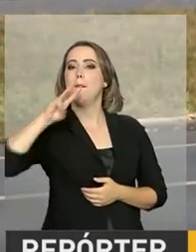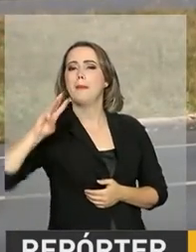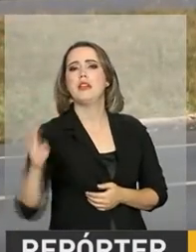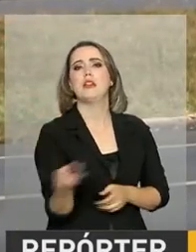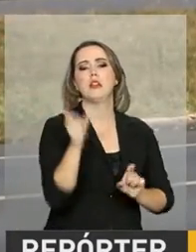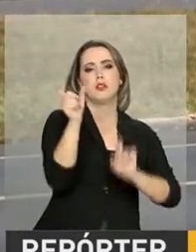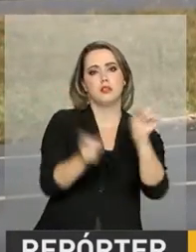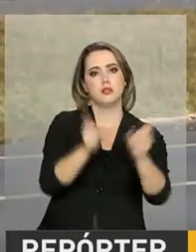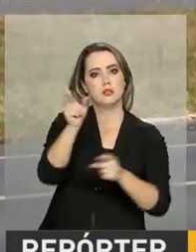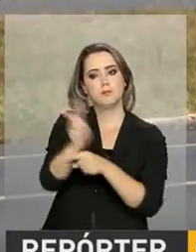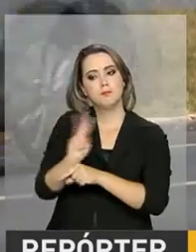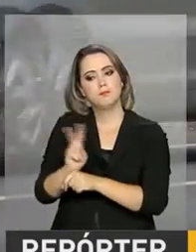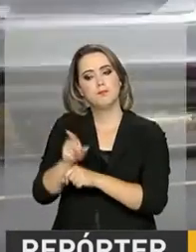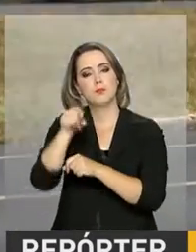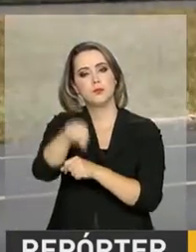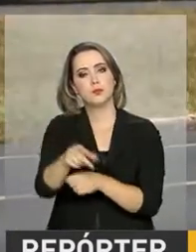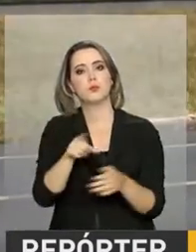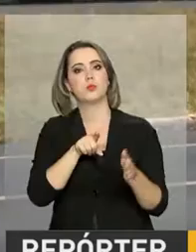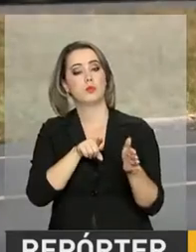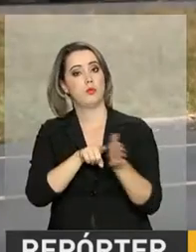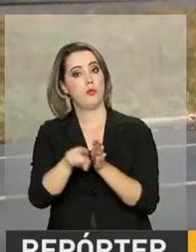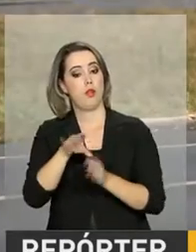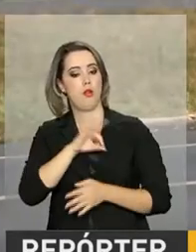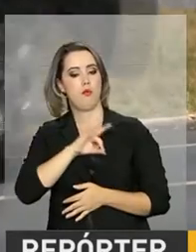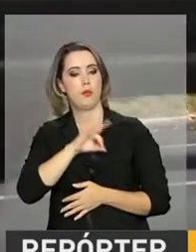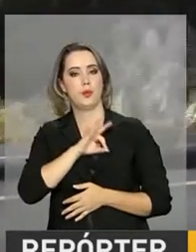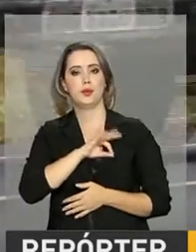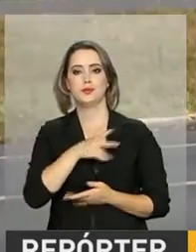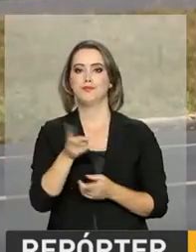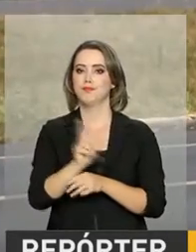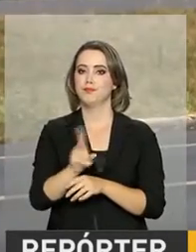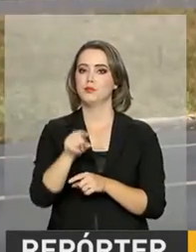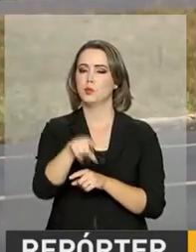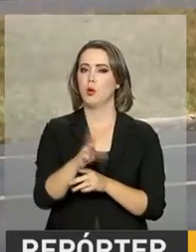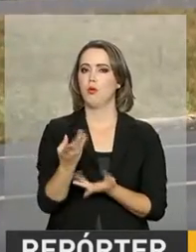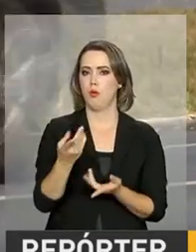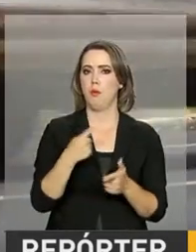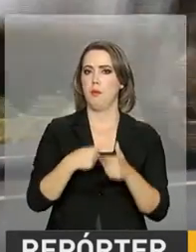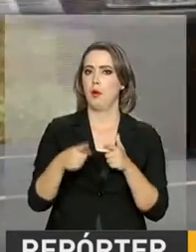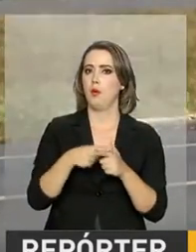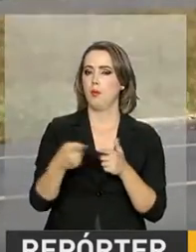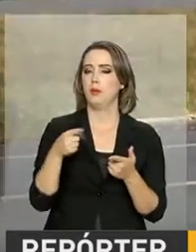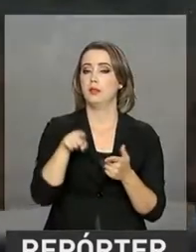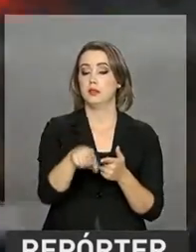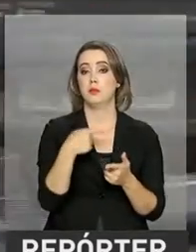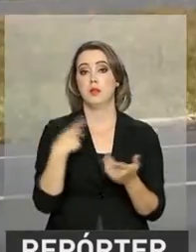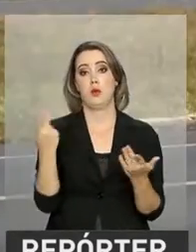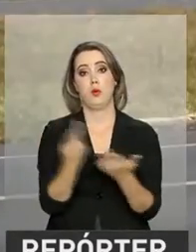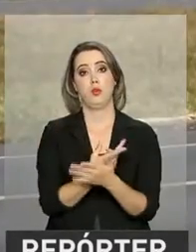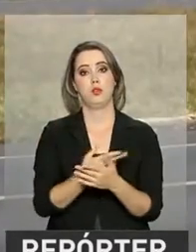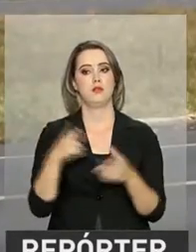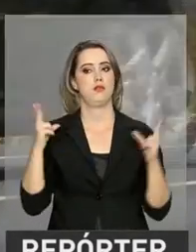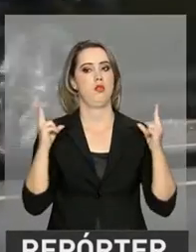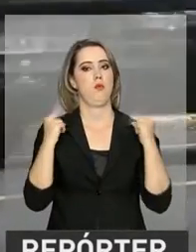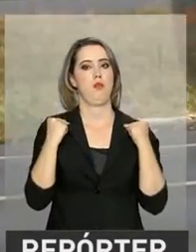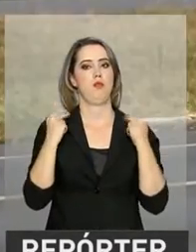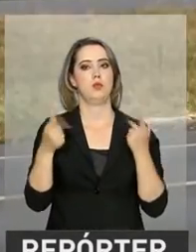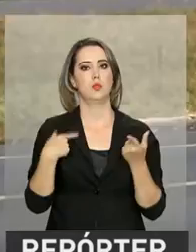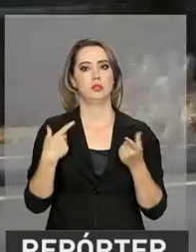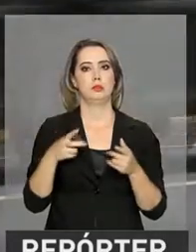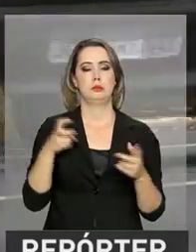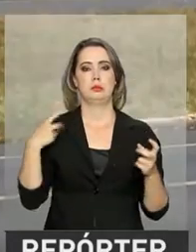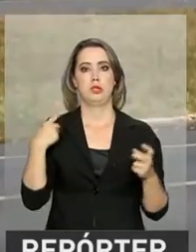fiscalizados durante a operação entre as principais infrações cometidas pelos motoristas estão o excesso de velocidade